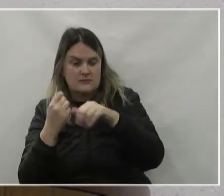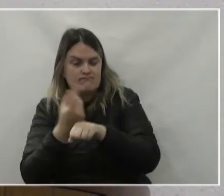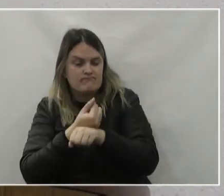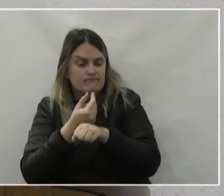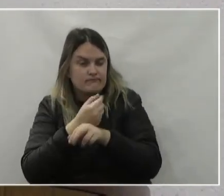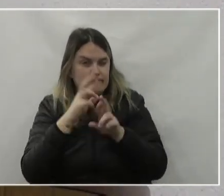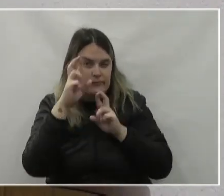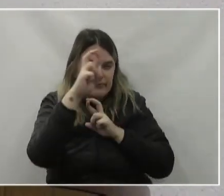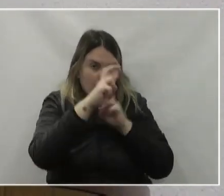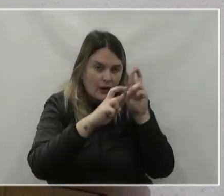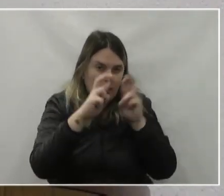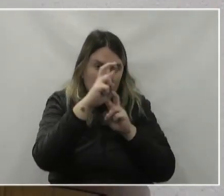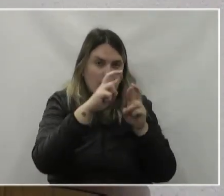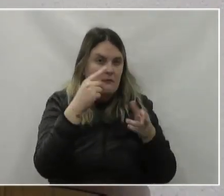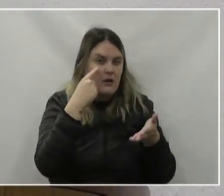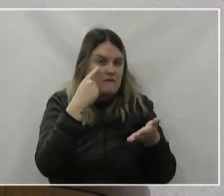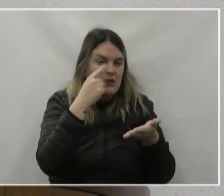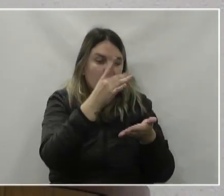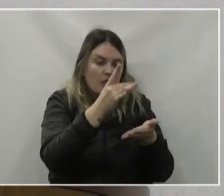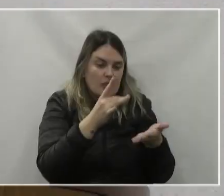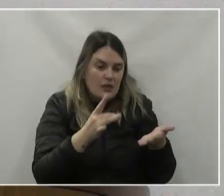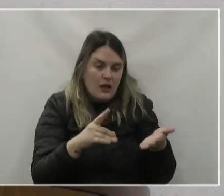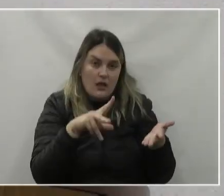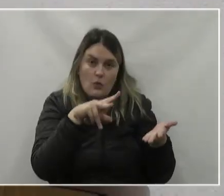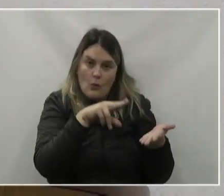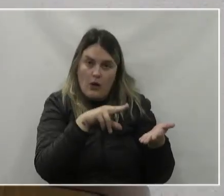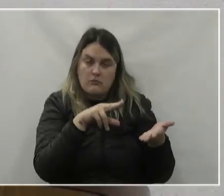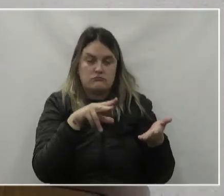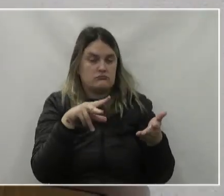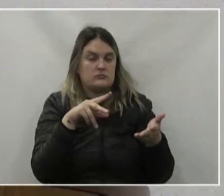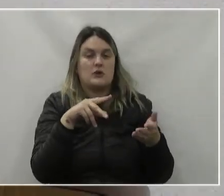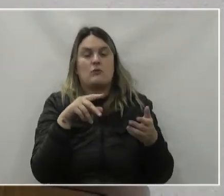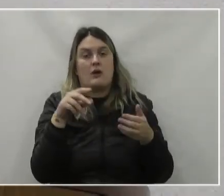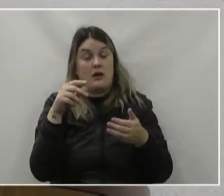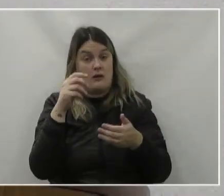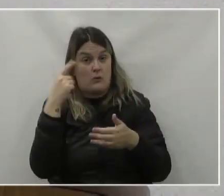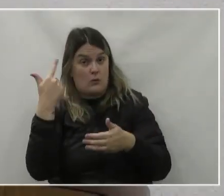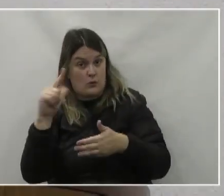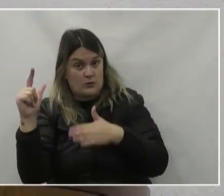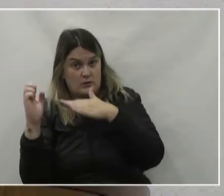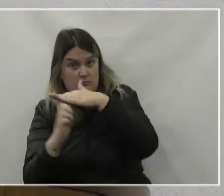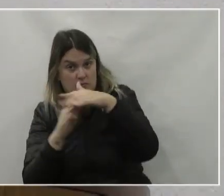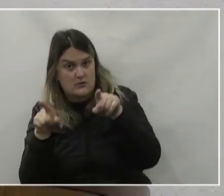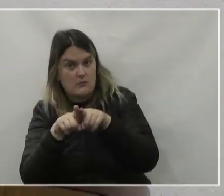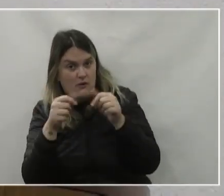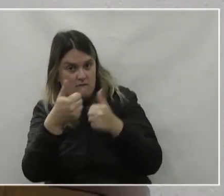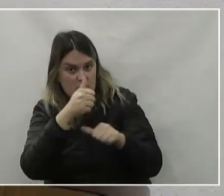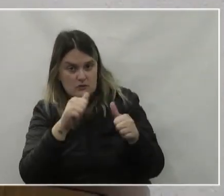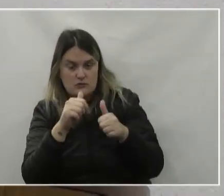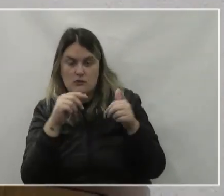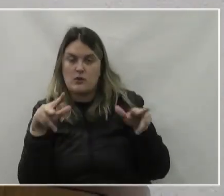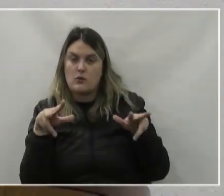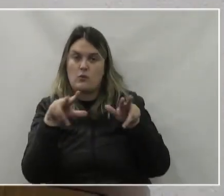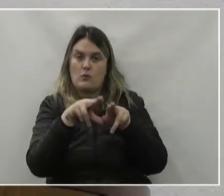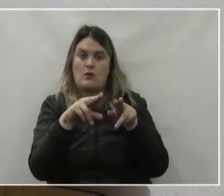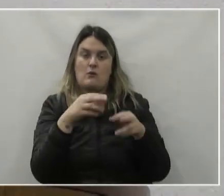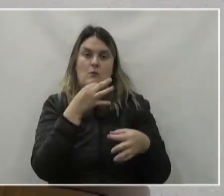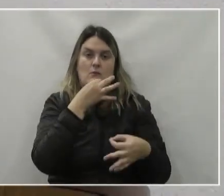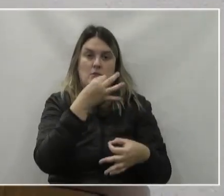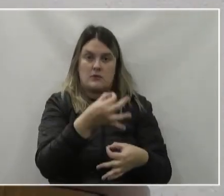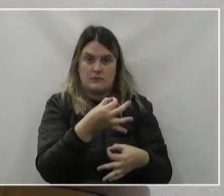para fazer a mesma certificação e que chegou ao mesmo resultado. Bom, resumindo, tudo isso